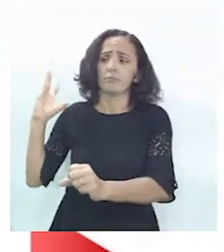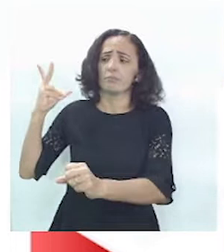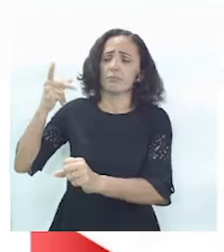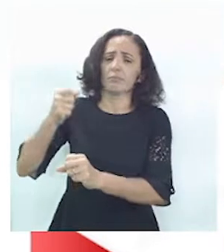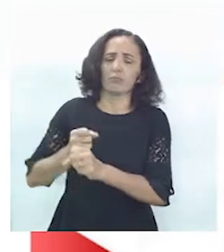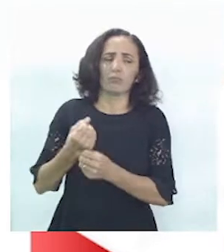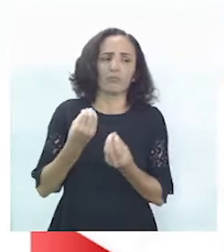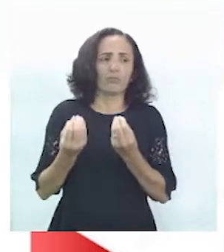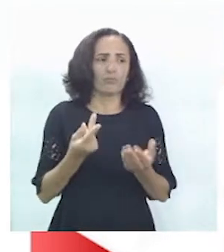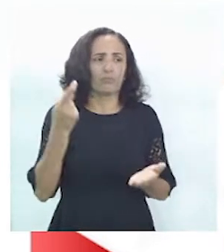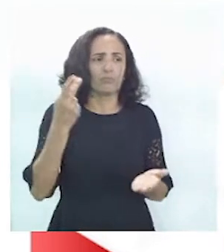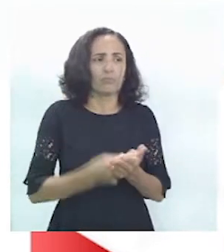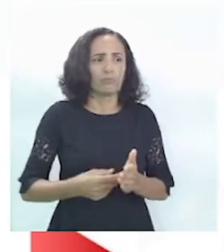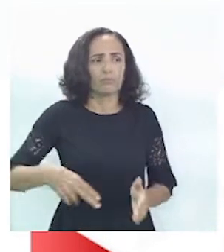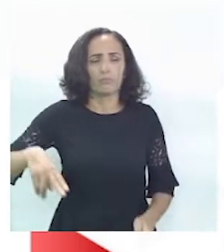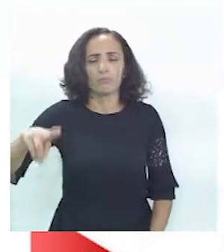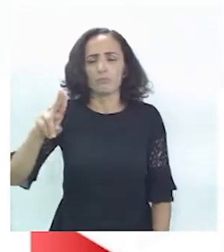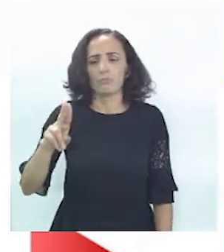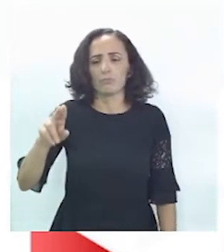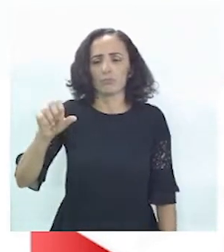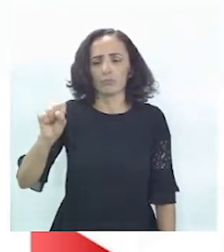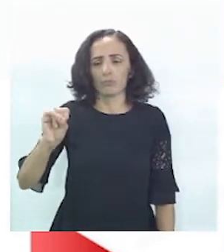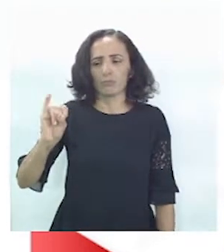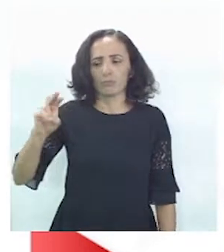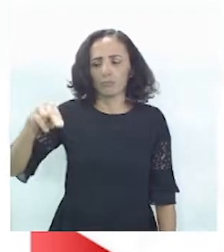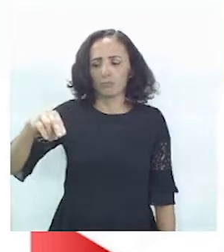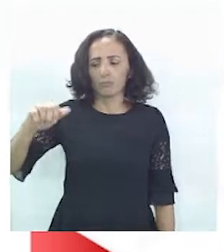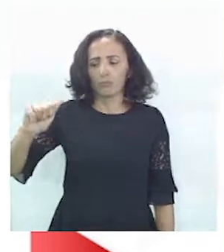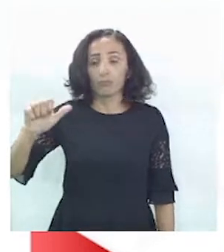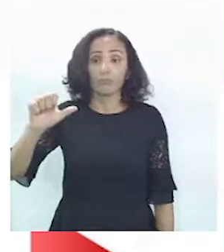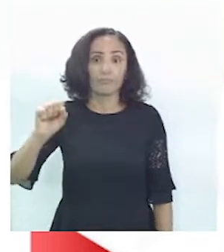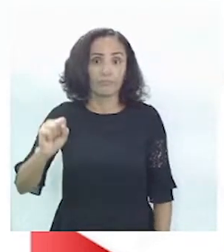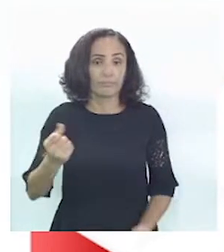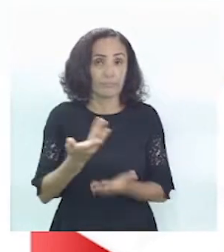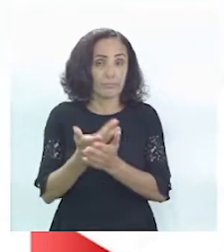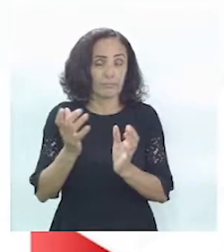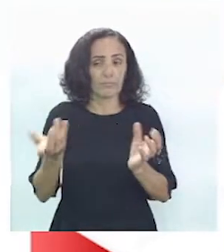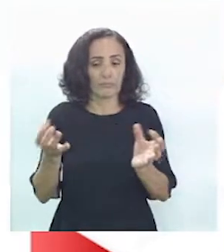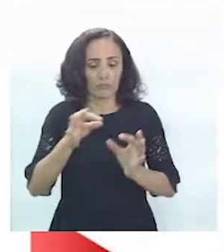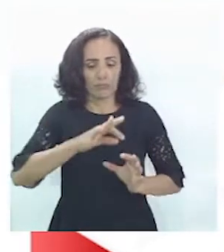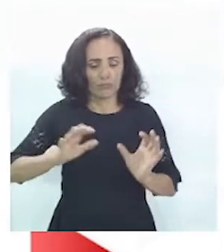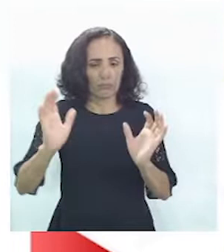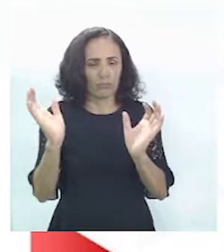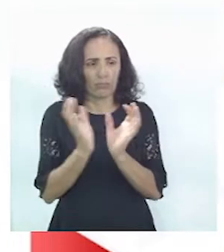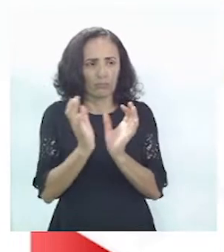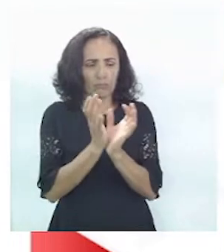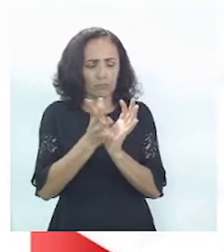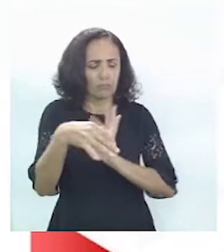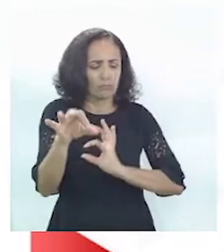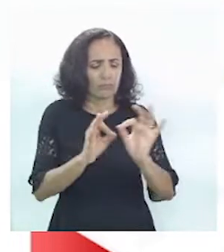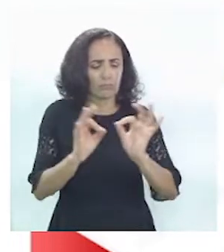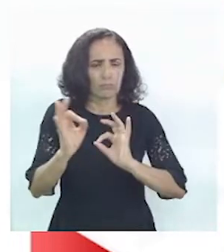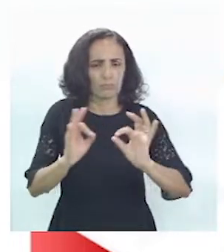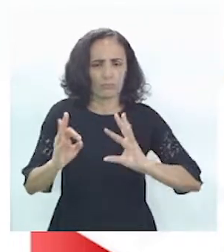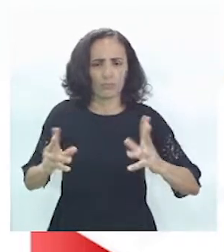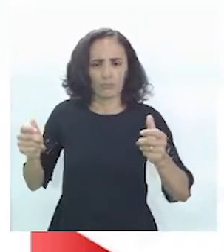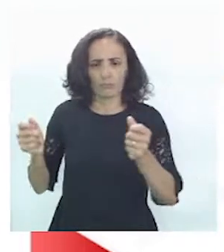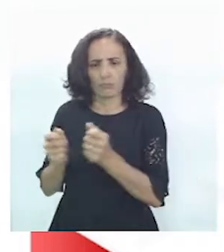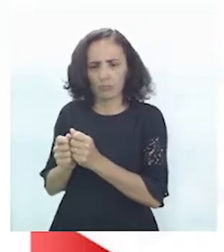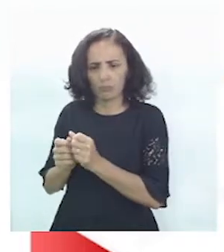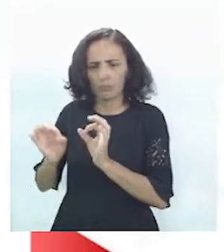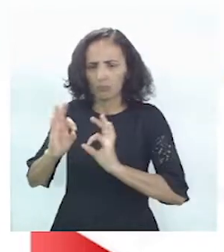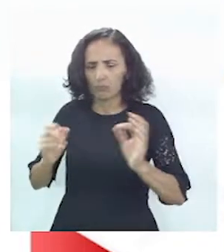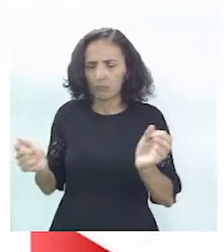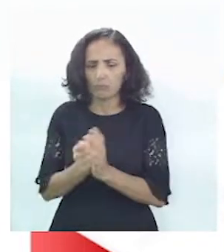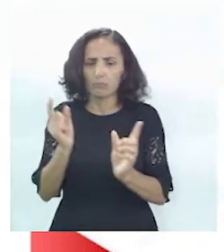de usinas hidrelétricas, a gente tem que uma usina hidrelétrica é um complexo arquitetônico que é um conjunto de obras